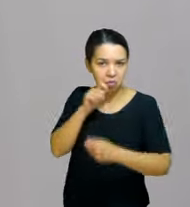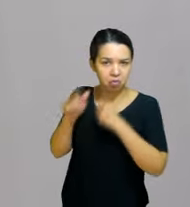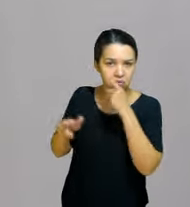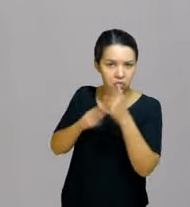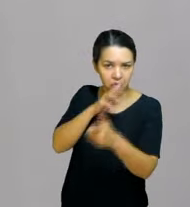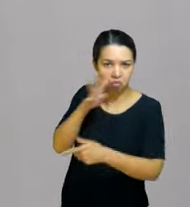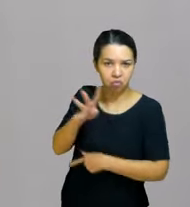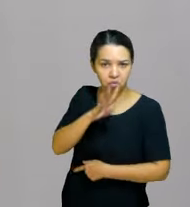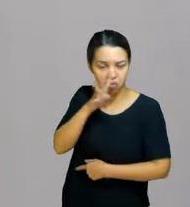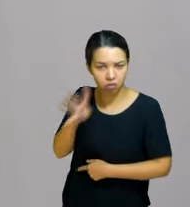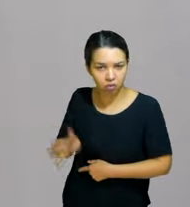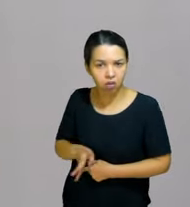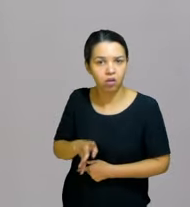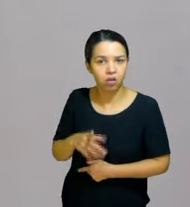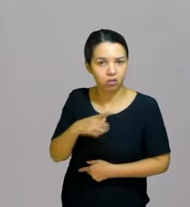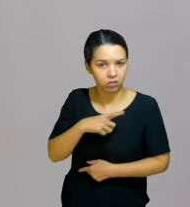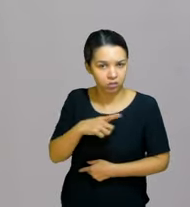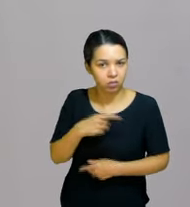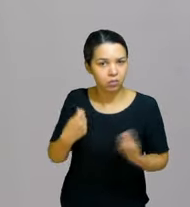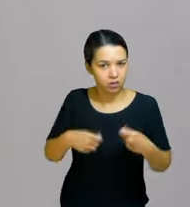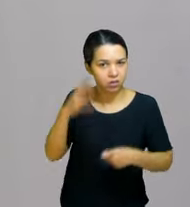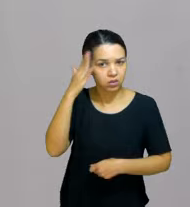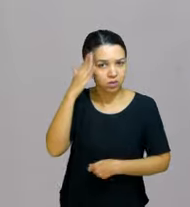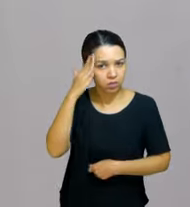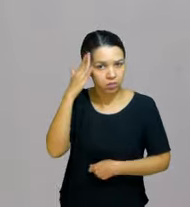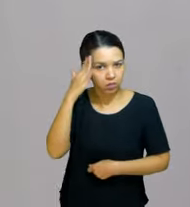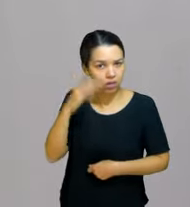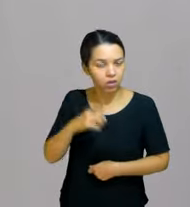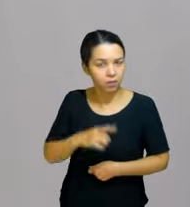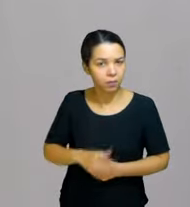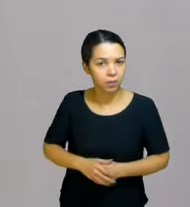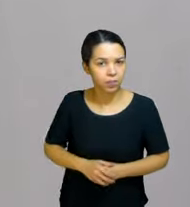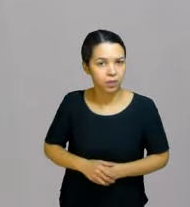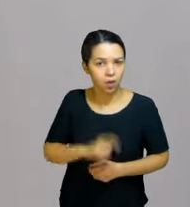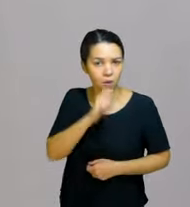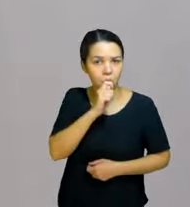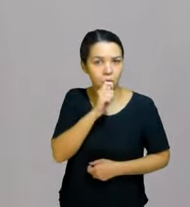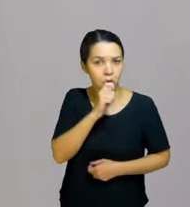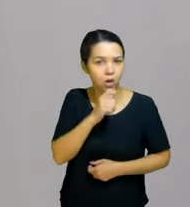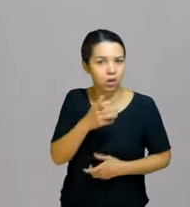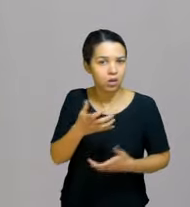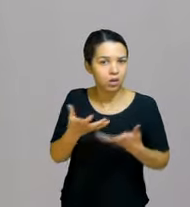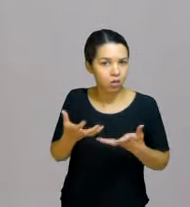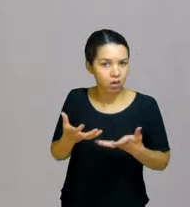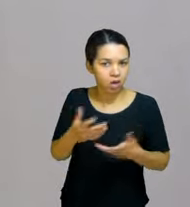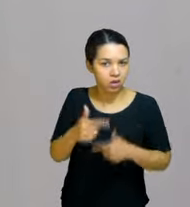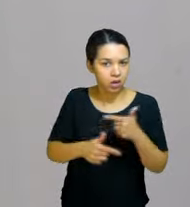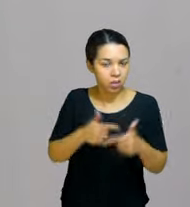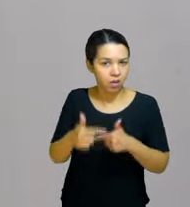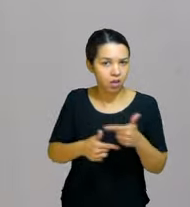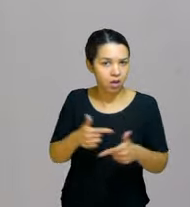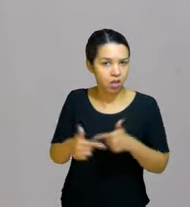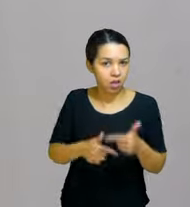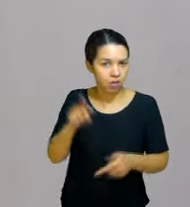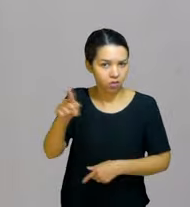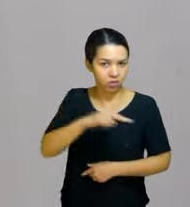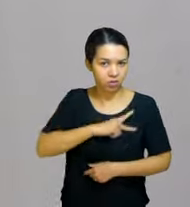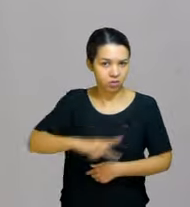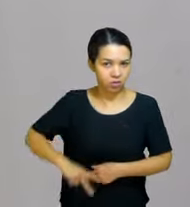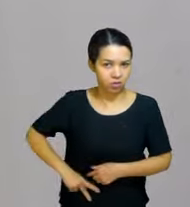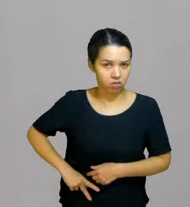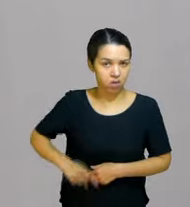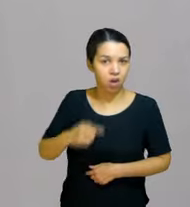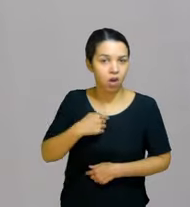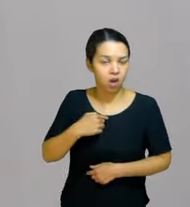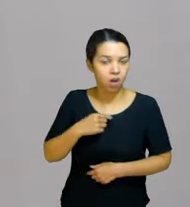Aconteceu. Você tem que saber disso, Ferberg. Aconteceu isso. Os árbitros não querem trabalhar sob a sua presidência. O que é que eu posso fazer? Eu não obrigo